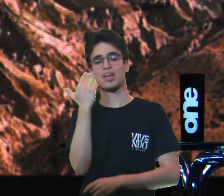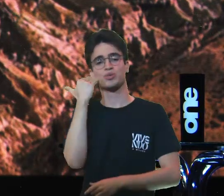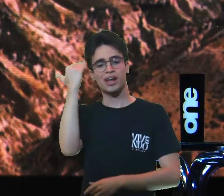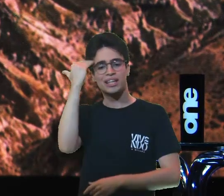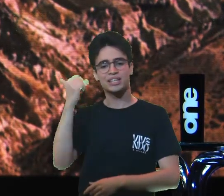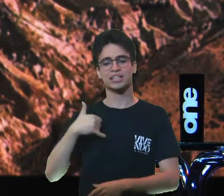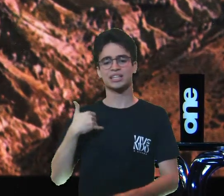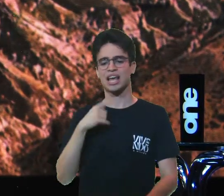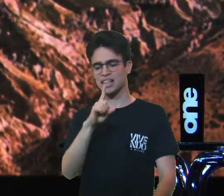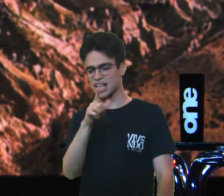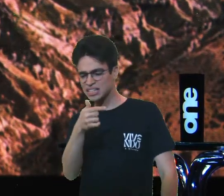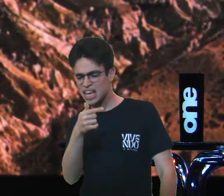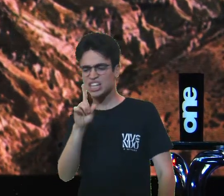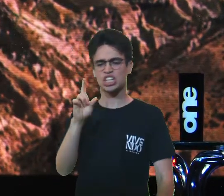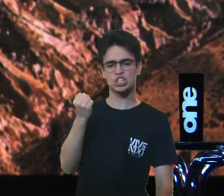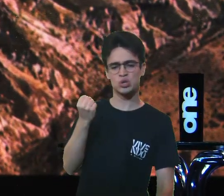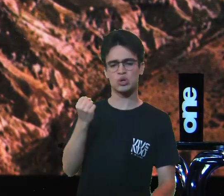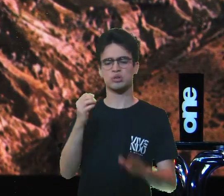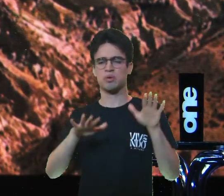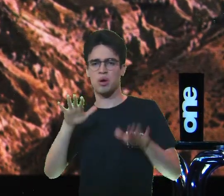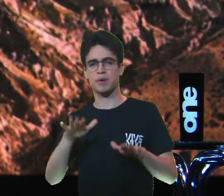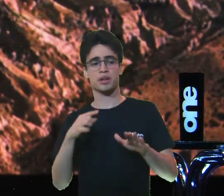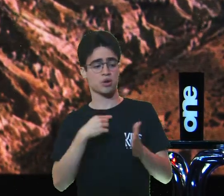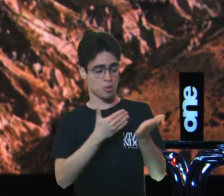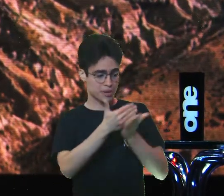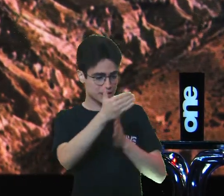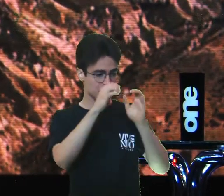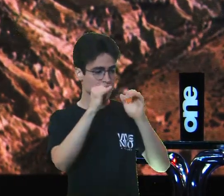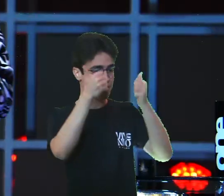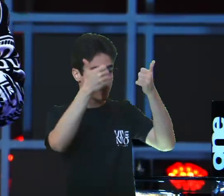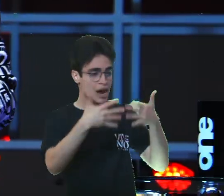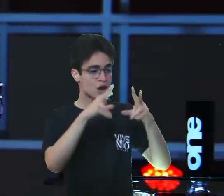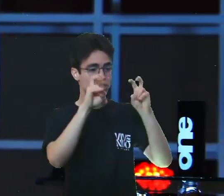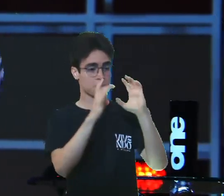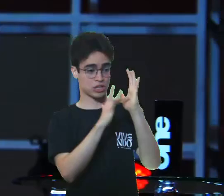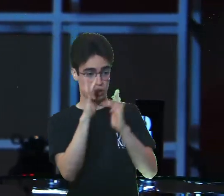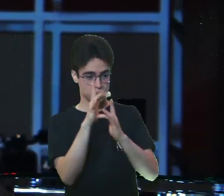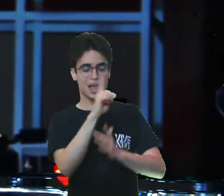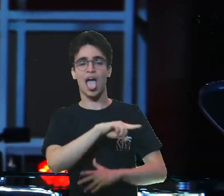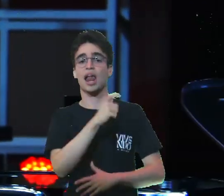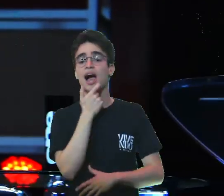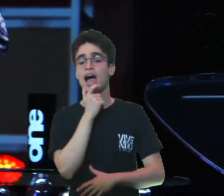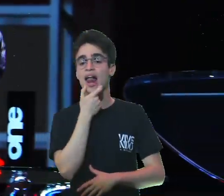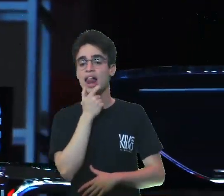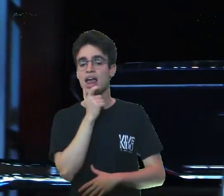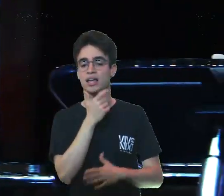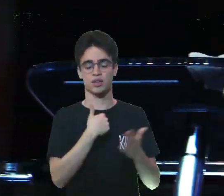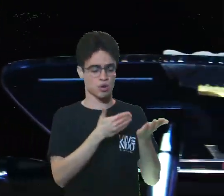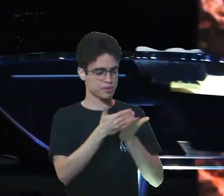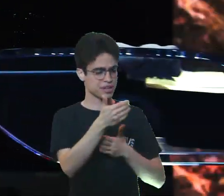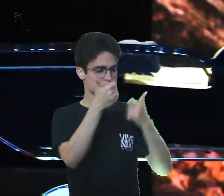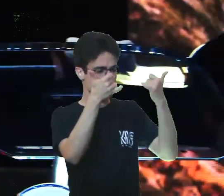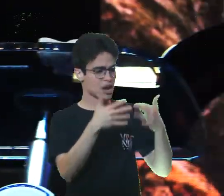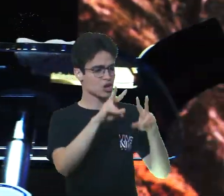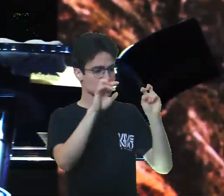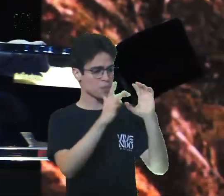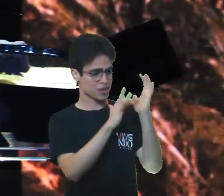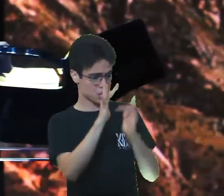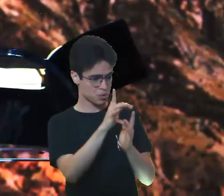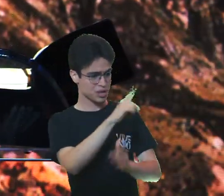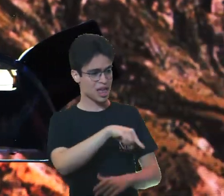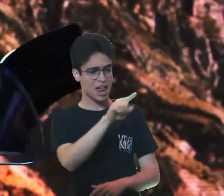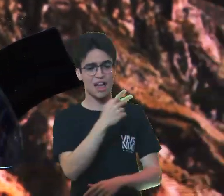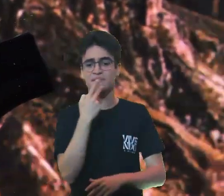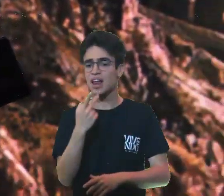18 anos. E quando nós começamos a falar de Jesus, elas falavam inglês. Nós começamos a falar de Jesus, elas disseram